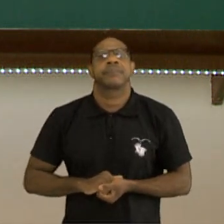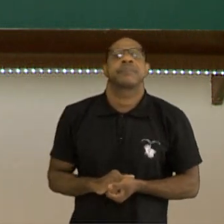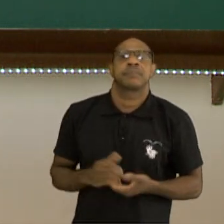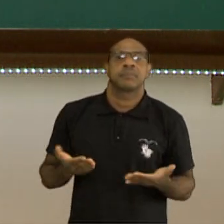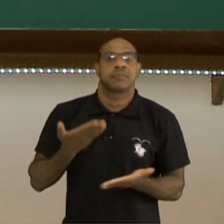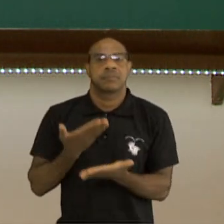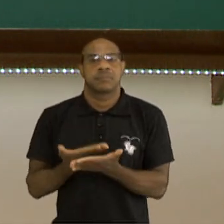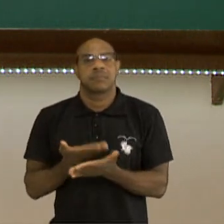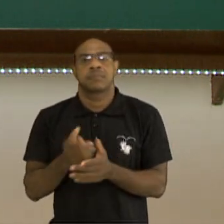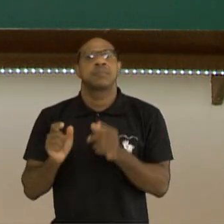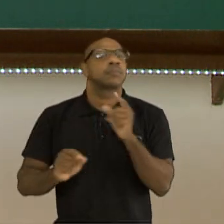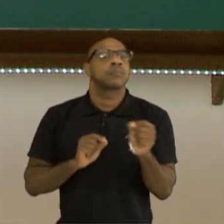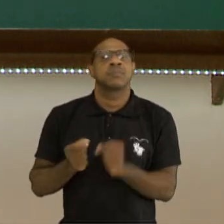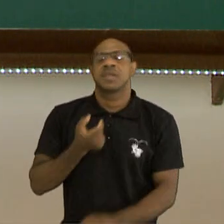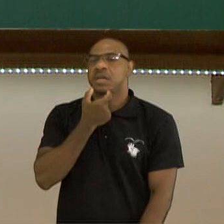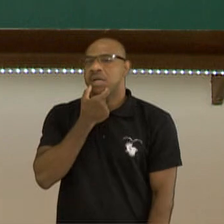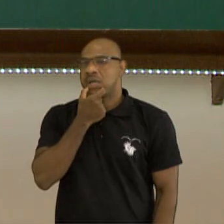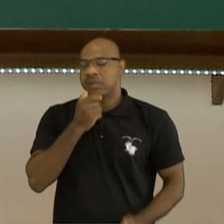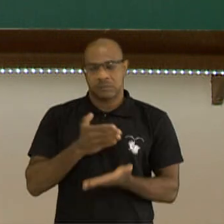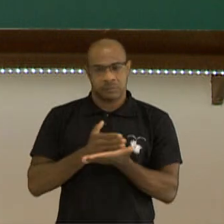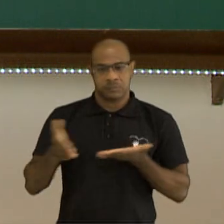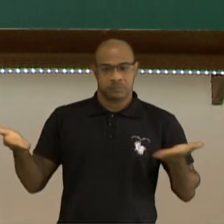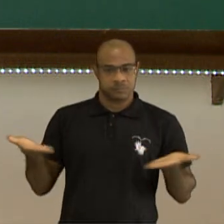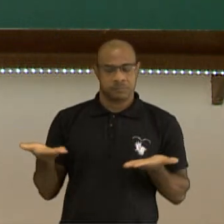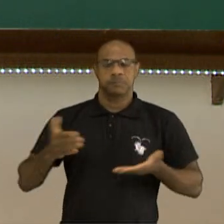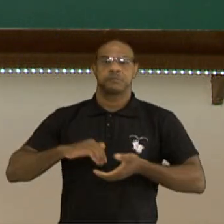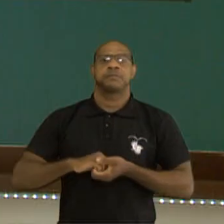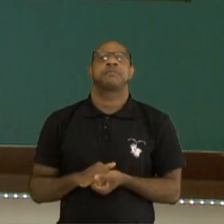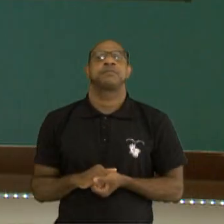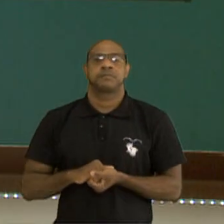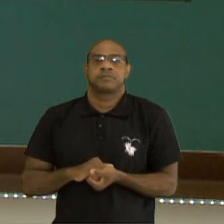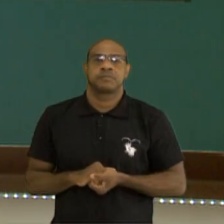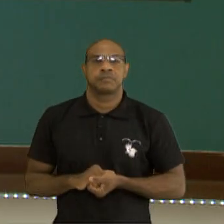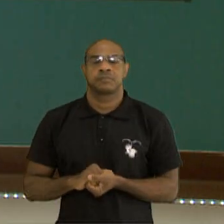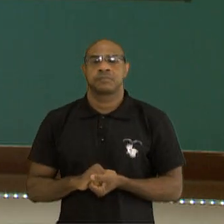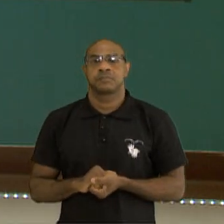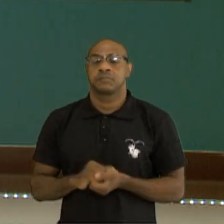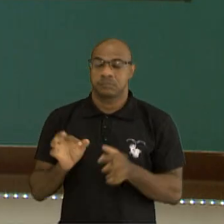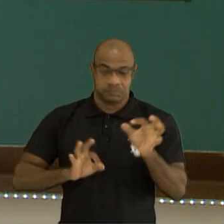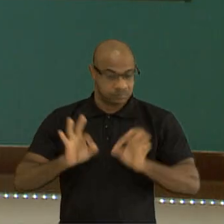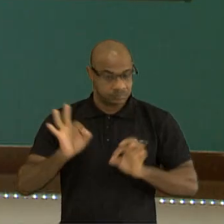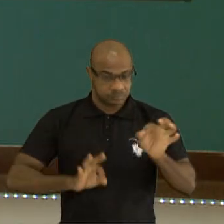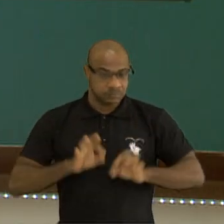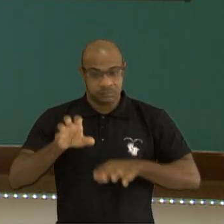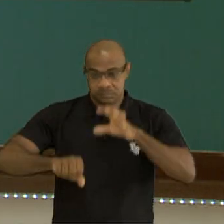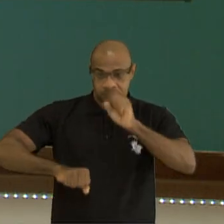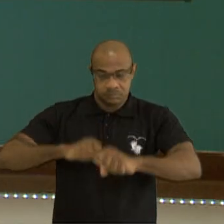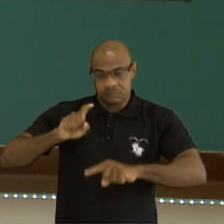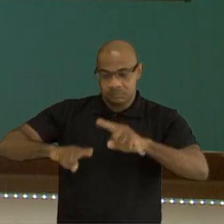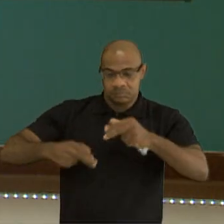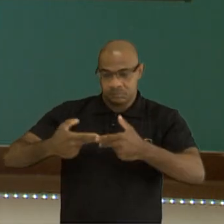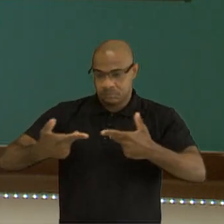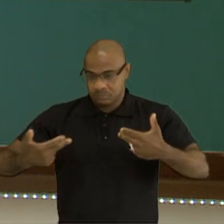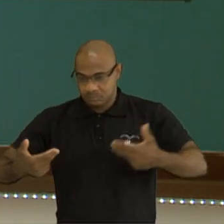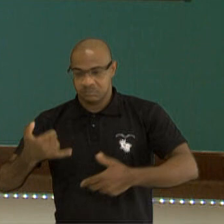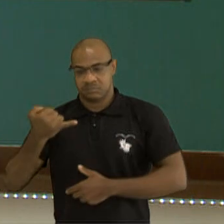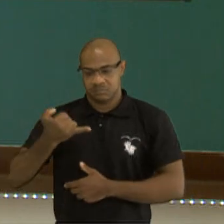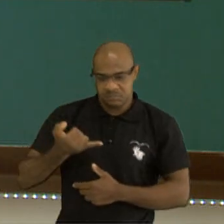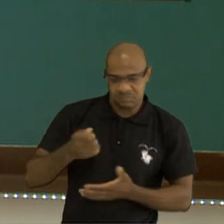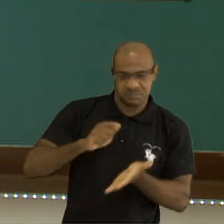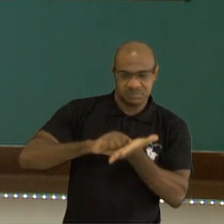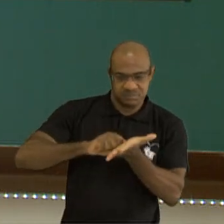English class. Vamos iniciar aqui a nossa aula de inglês, ok? Então se organizem aí, peguem o seu material, tá ok? O seu